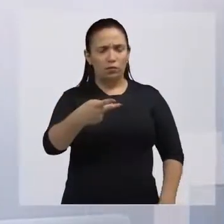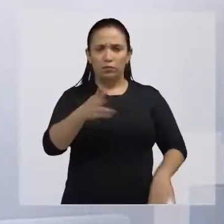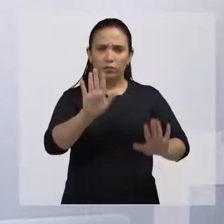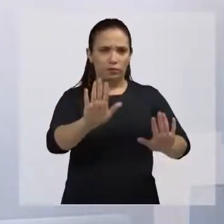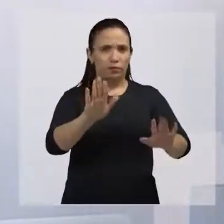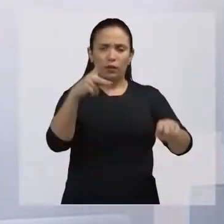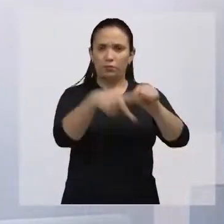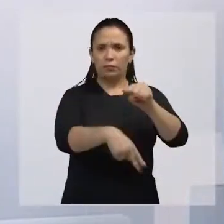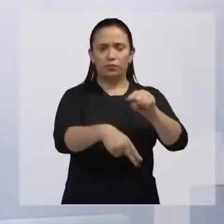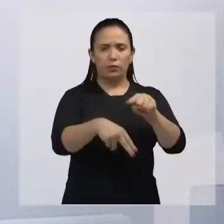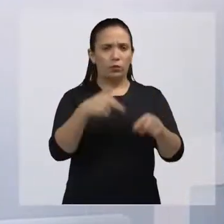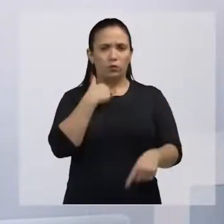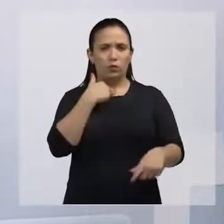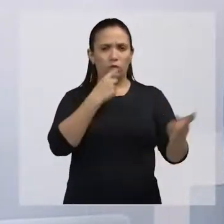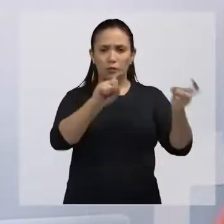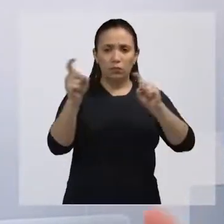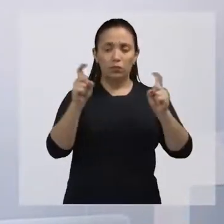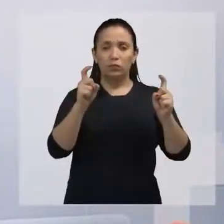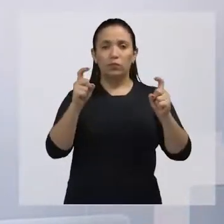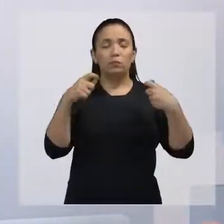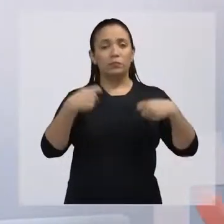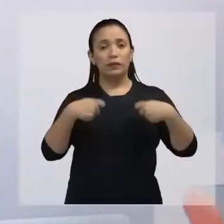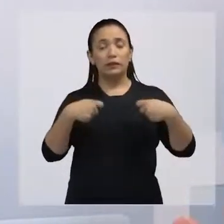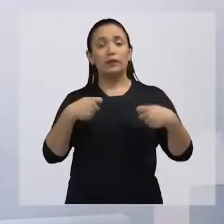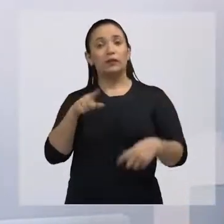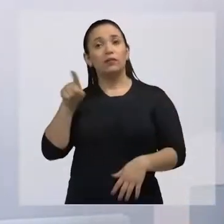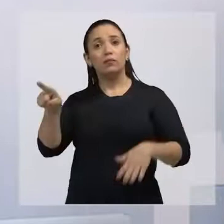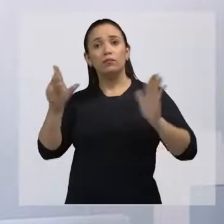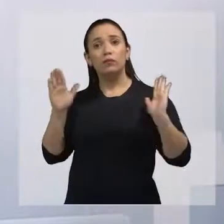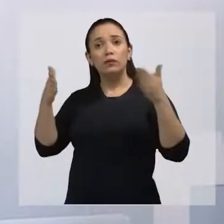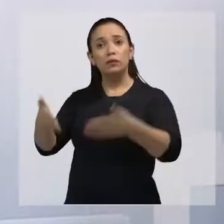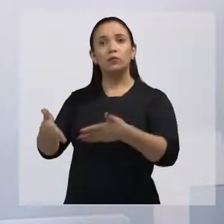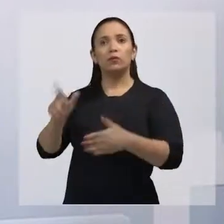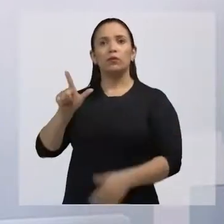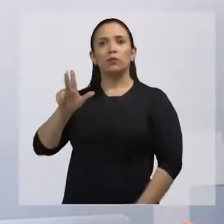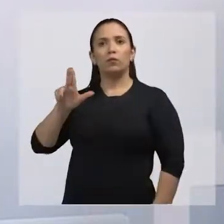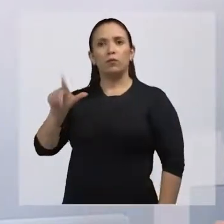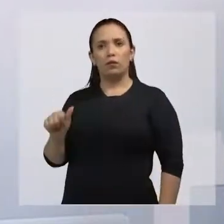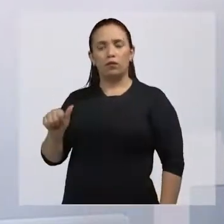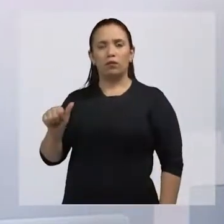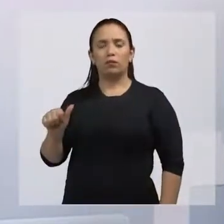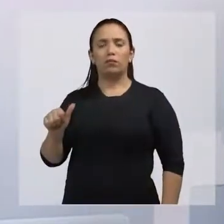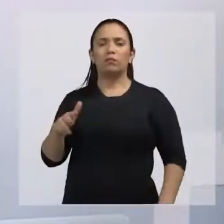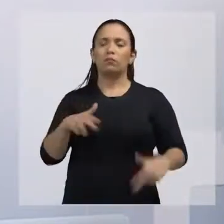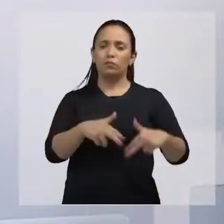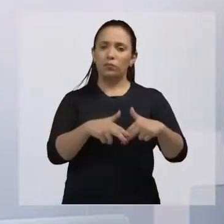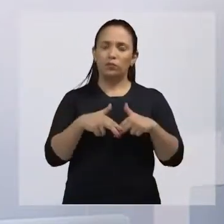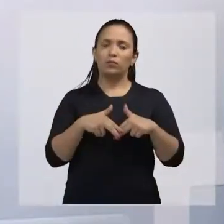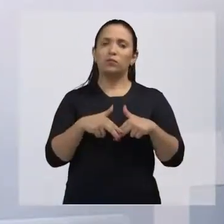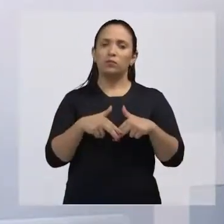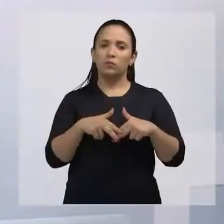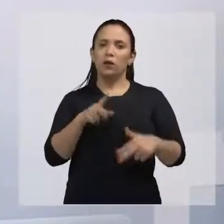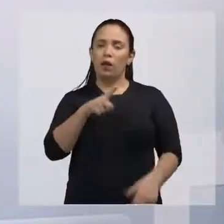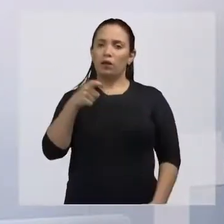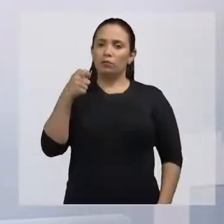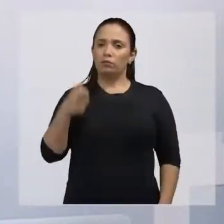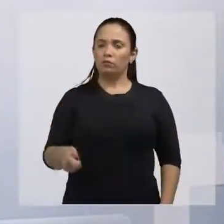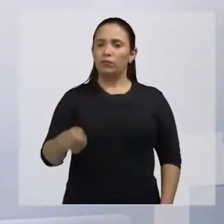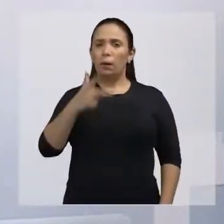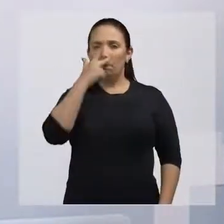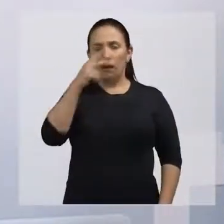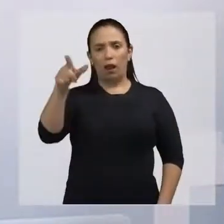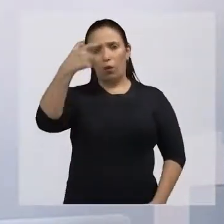habeas corpus do Lula. E isso criou uma pressão popular muito forte. Isso foi, na minha avaliação, um primeiro